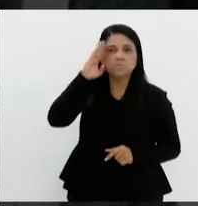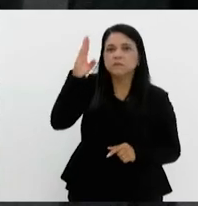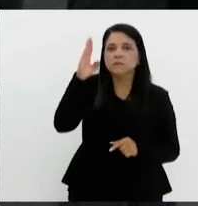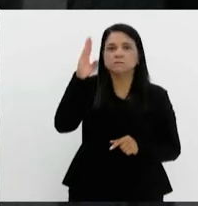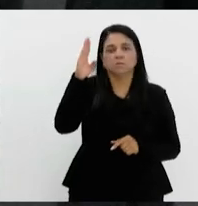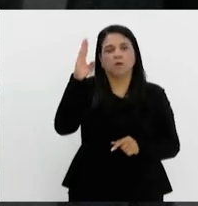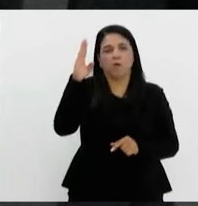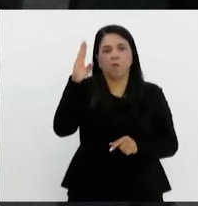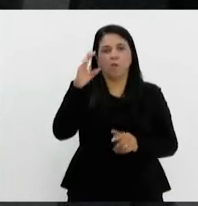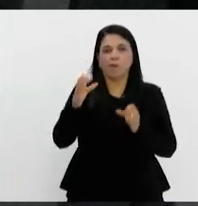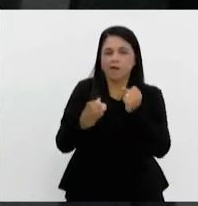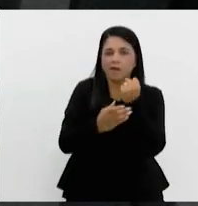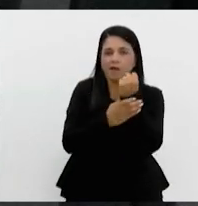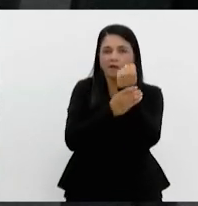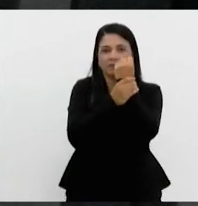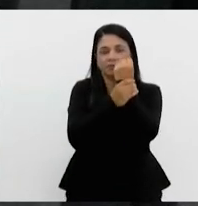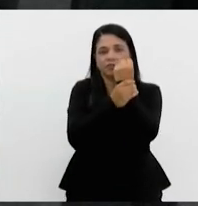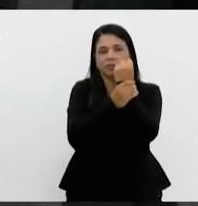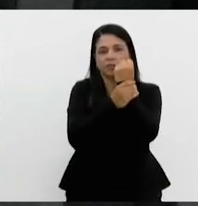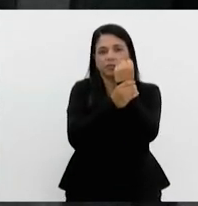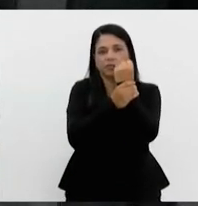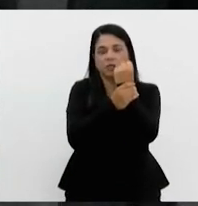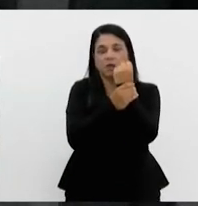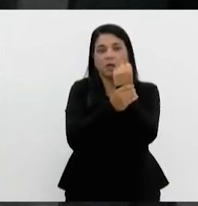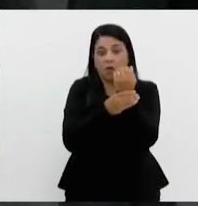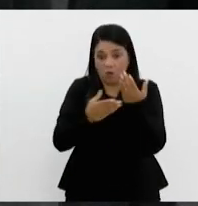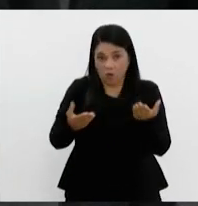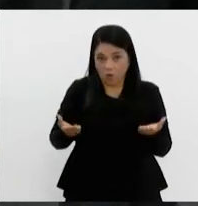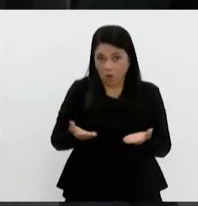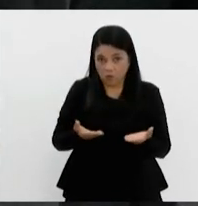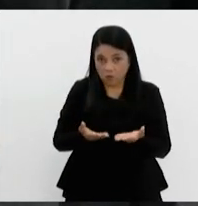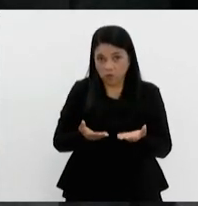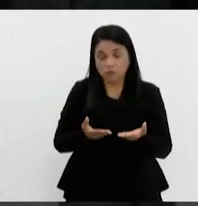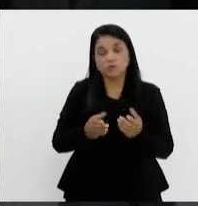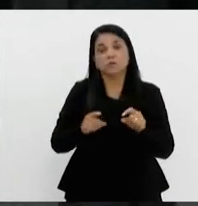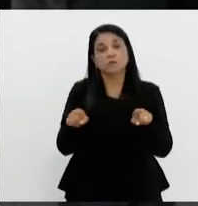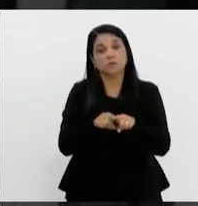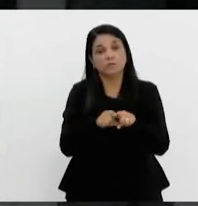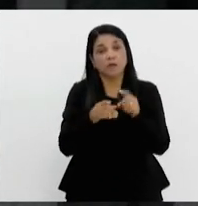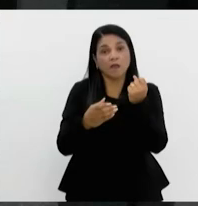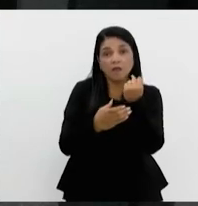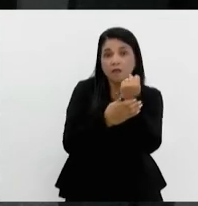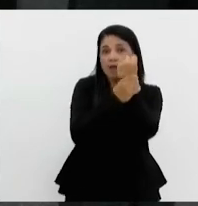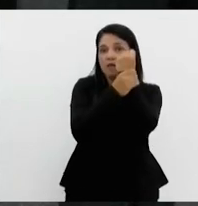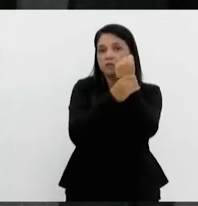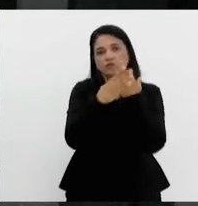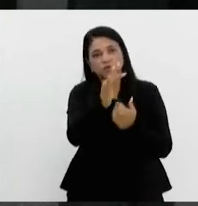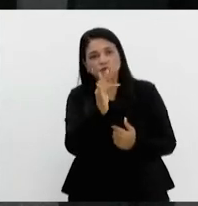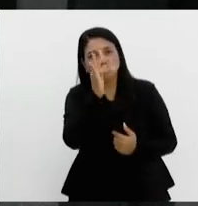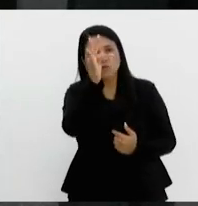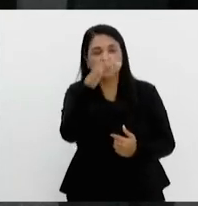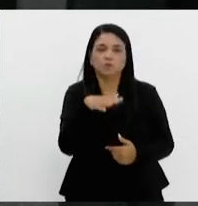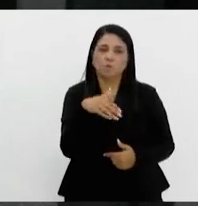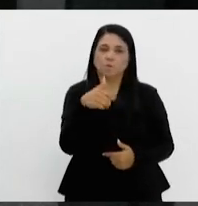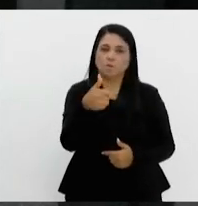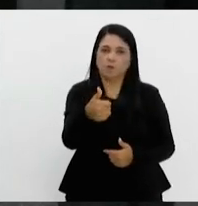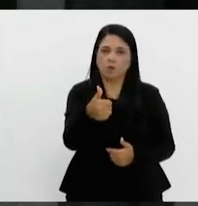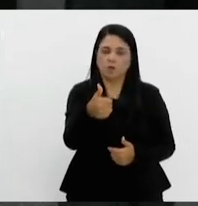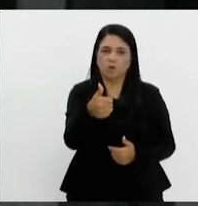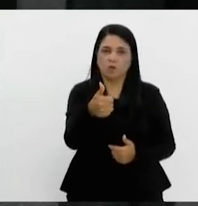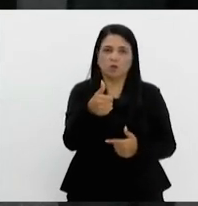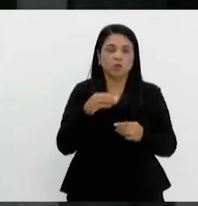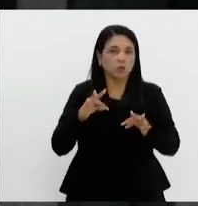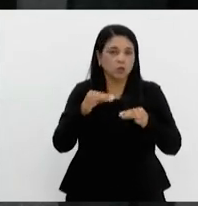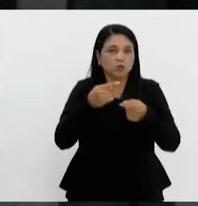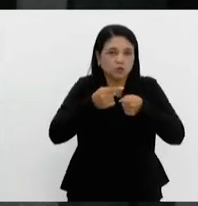para a garantia do nosso presente, mas também para a garantia do nosso futuro, né? Seja em todos os